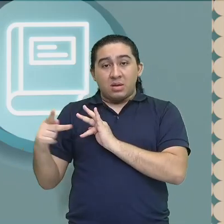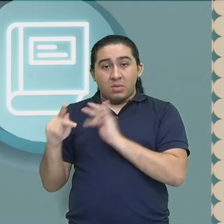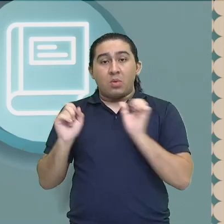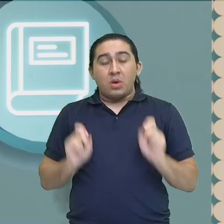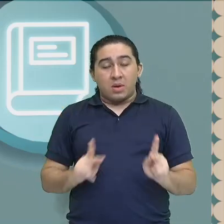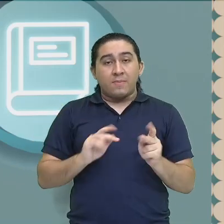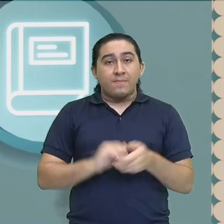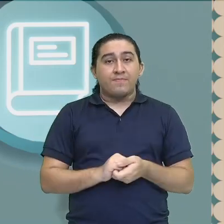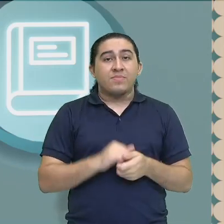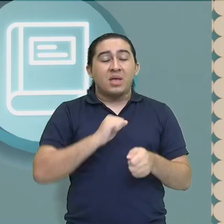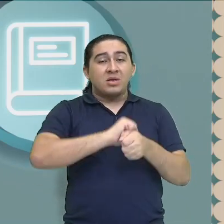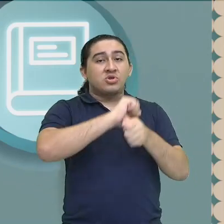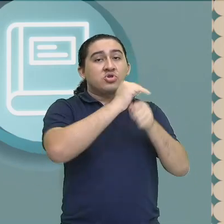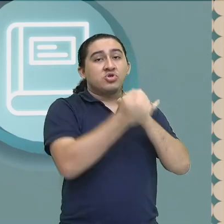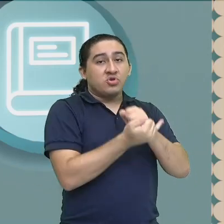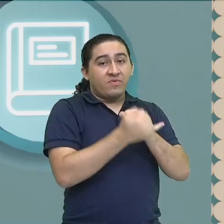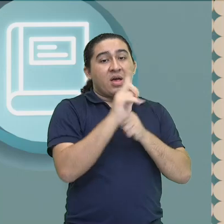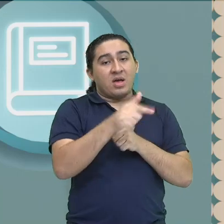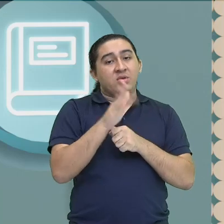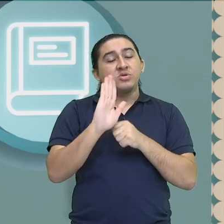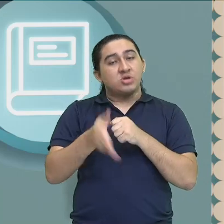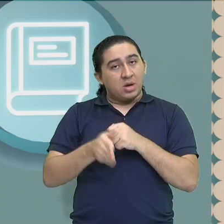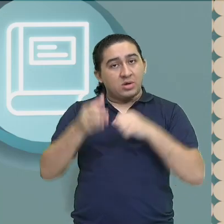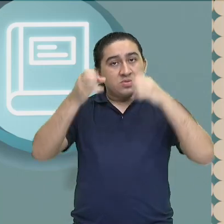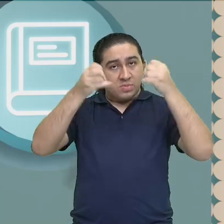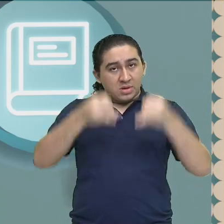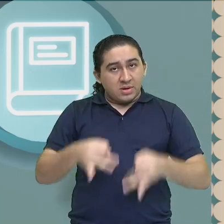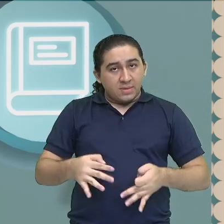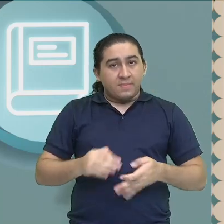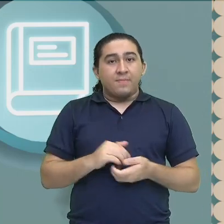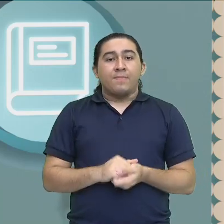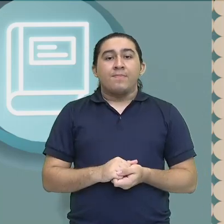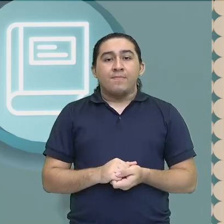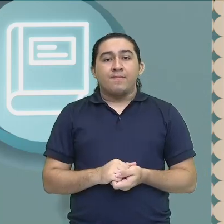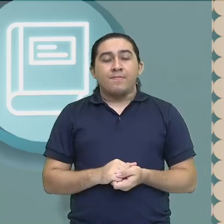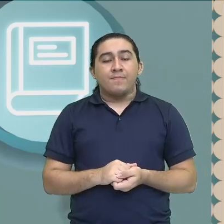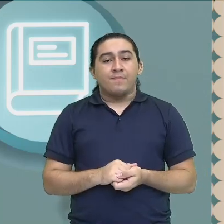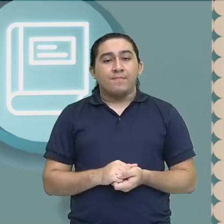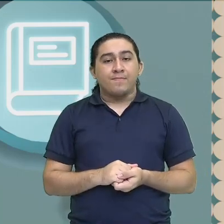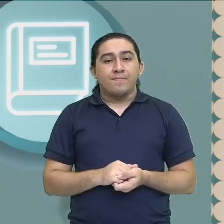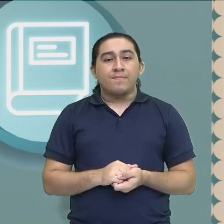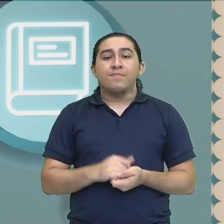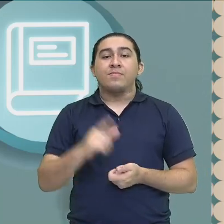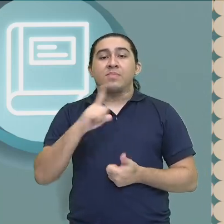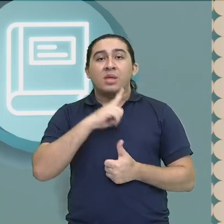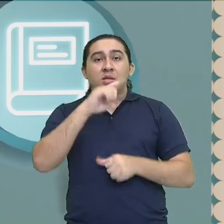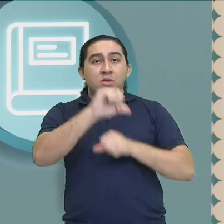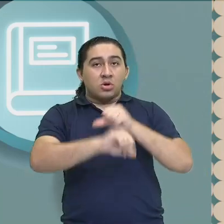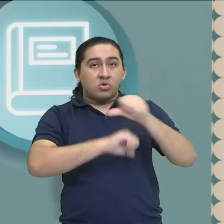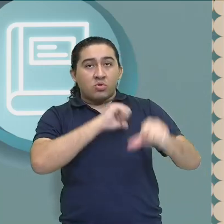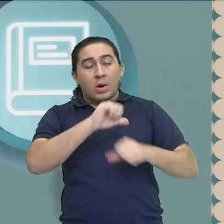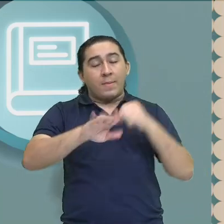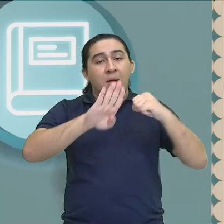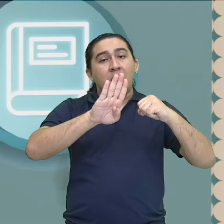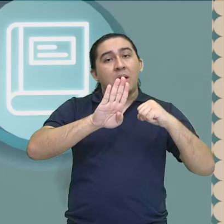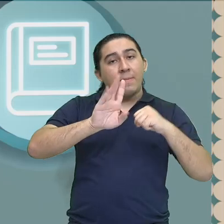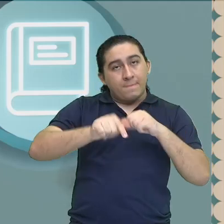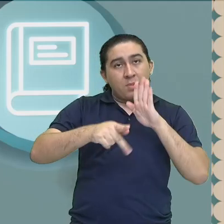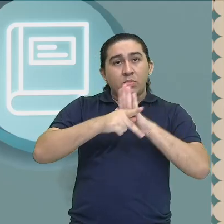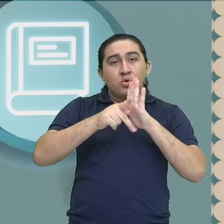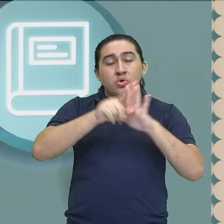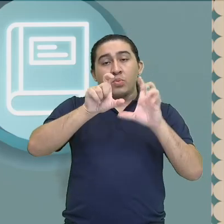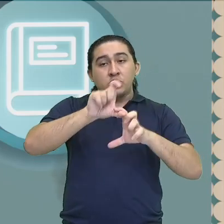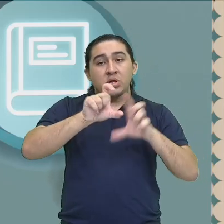A adjetiva, é isso que eu expliquei para vocês, tá? Ela se transforma numa subordinada, mas vai ter